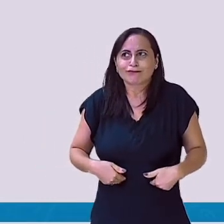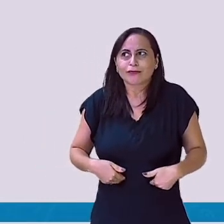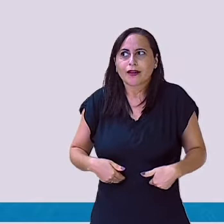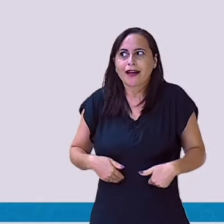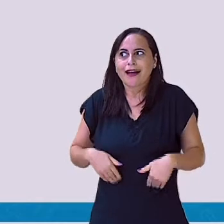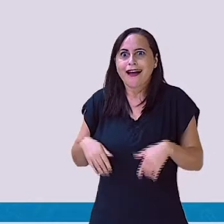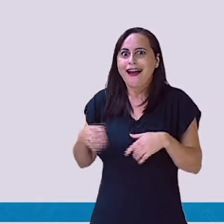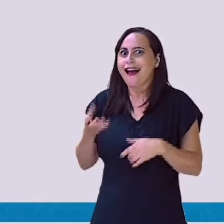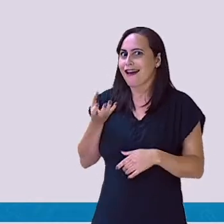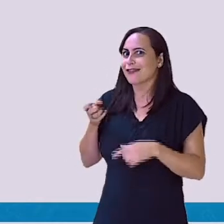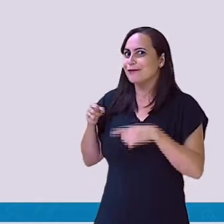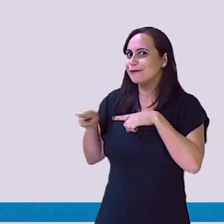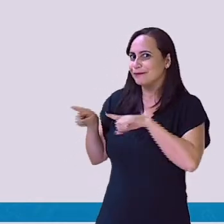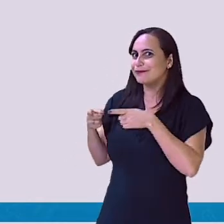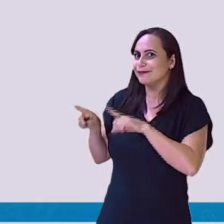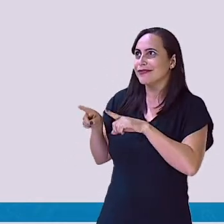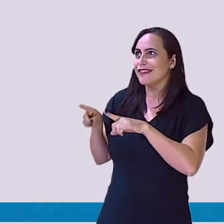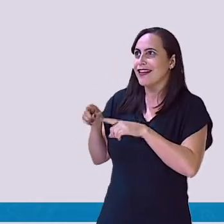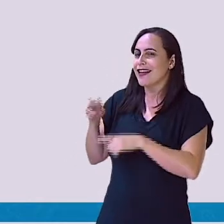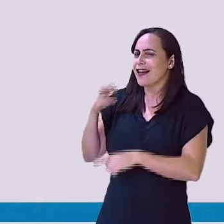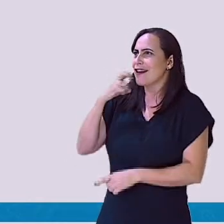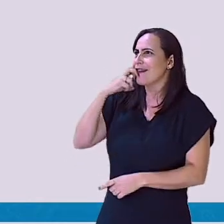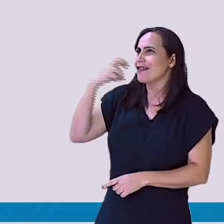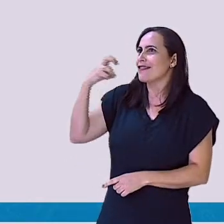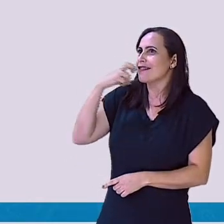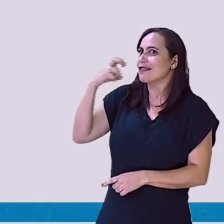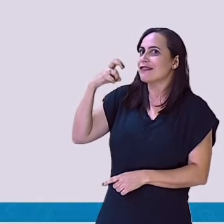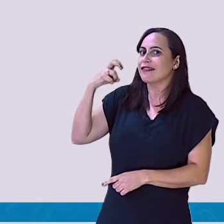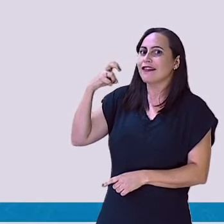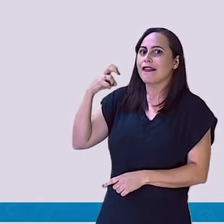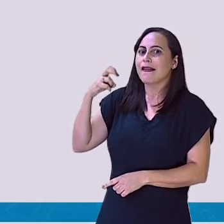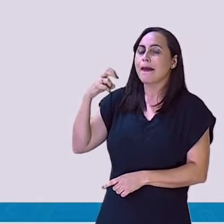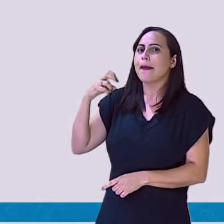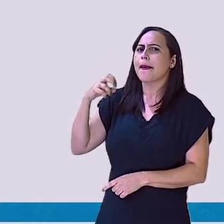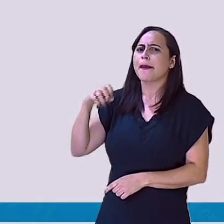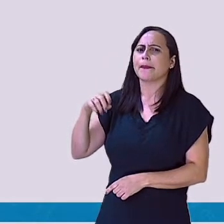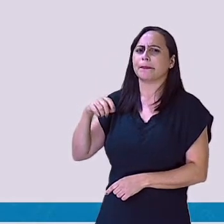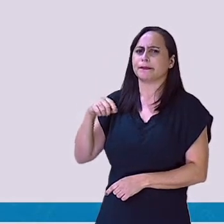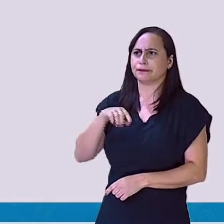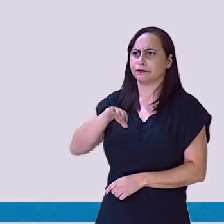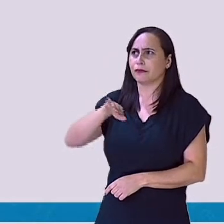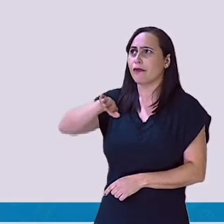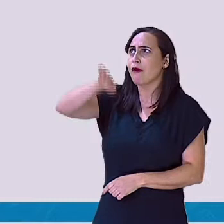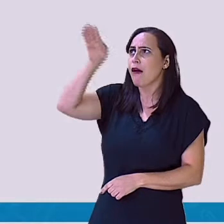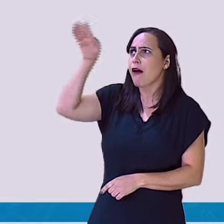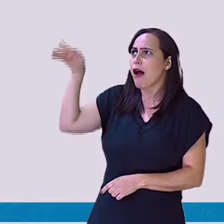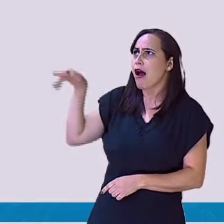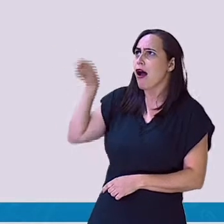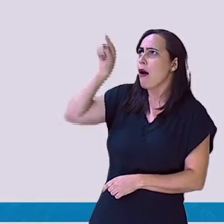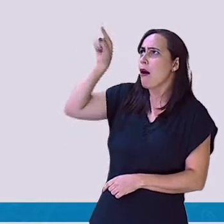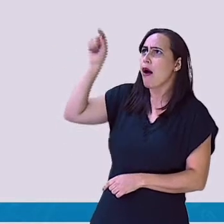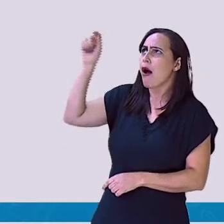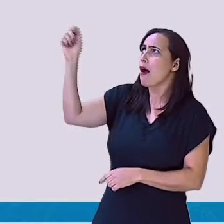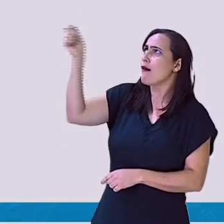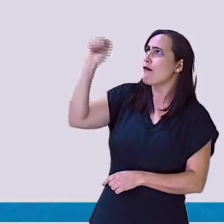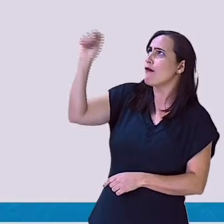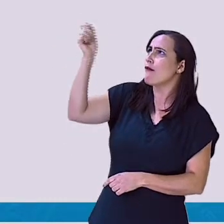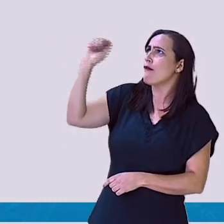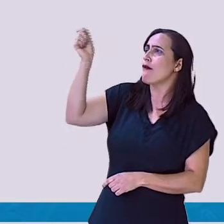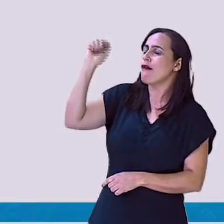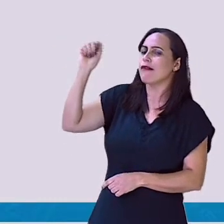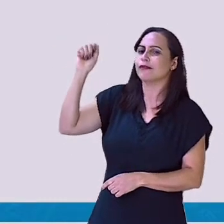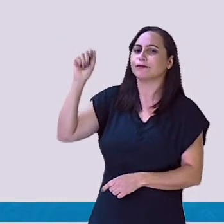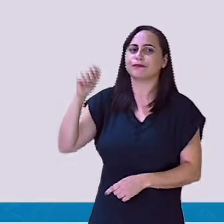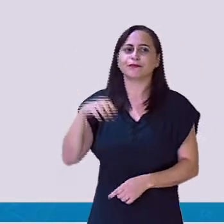estava lá no alto do barranco, soltando o papagaio. Ô Nelson, só